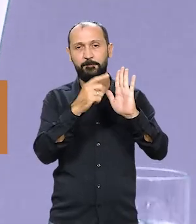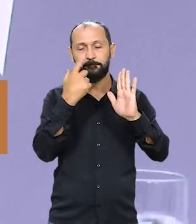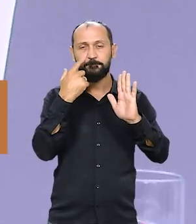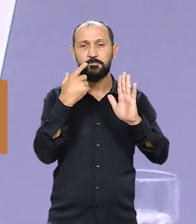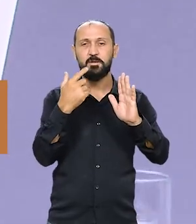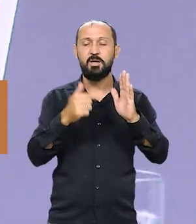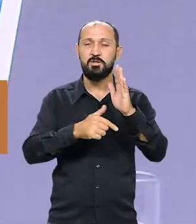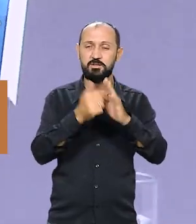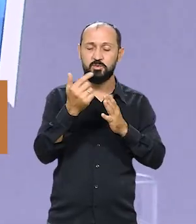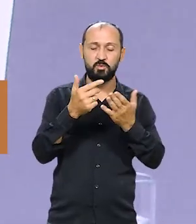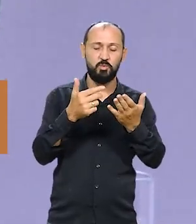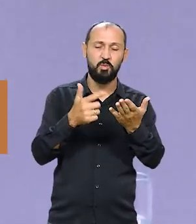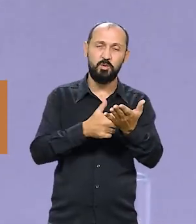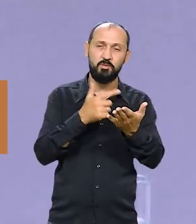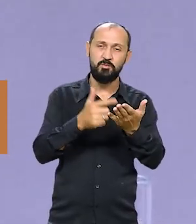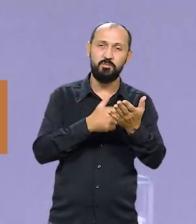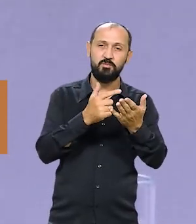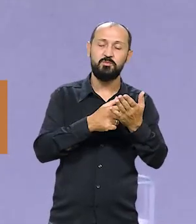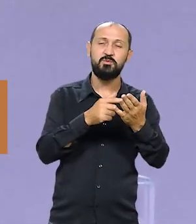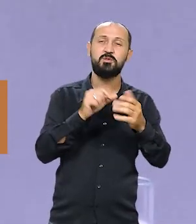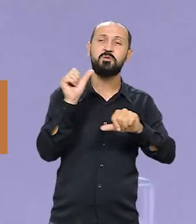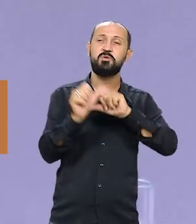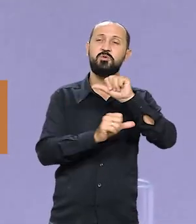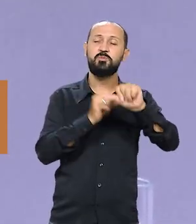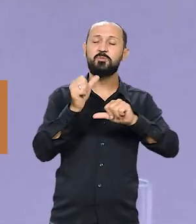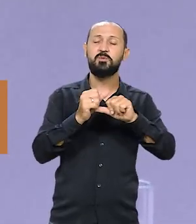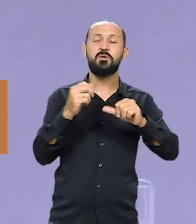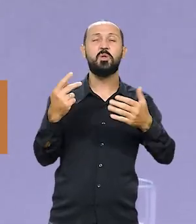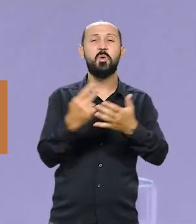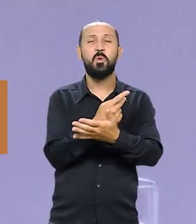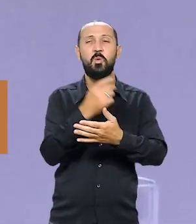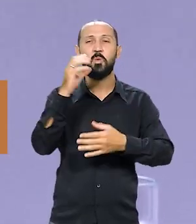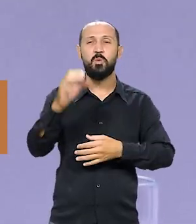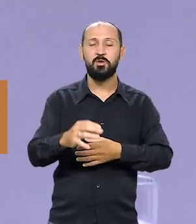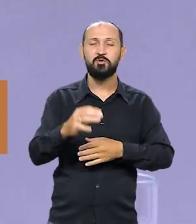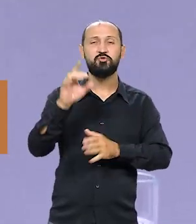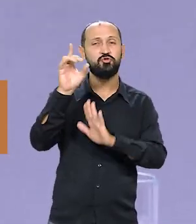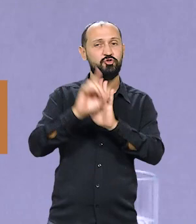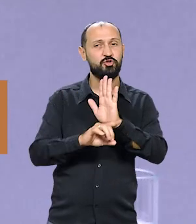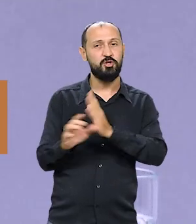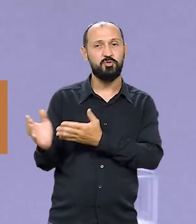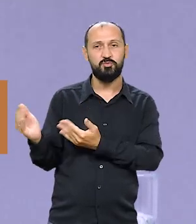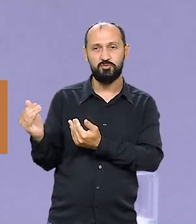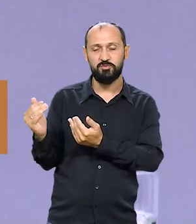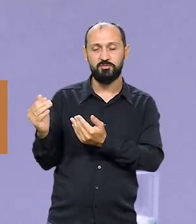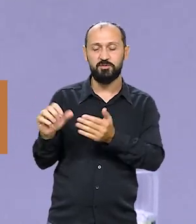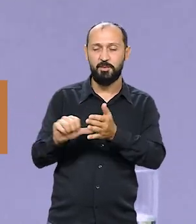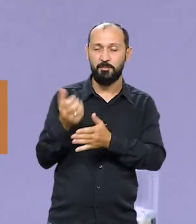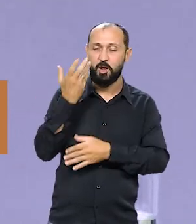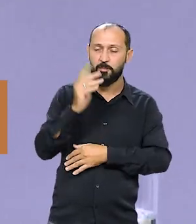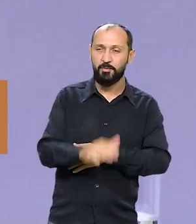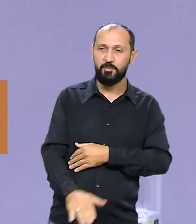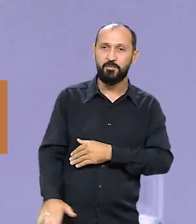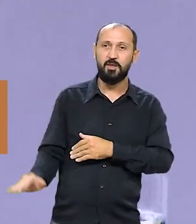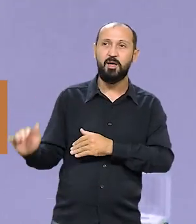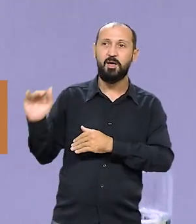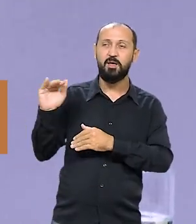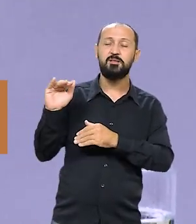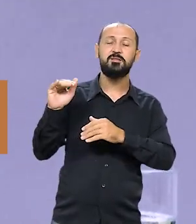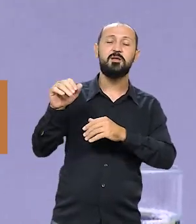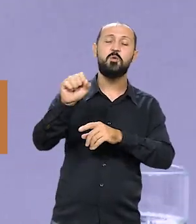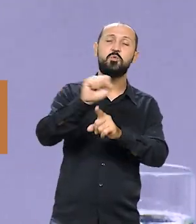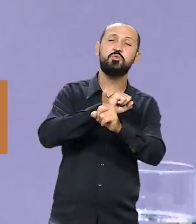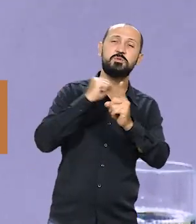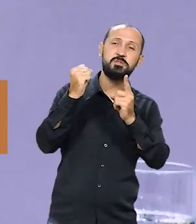aqui essa segunda obra, que é o Desconstruindo a Delinquência no Direito Juvenil, da primeira infância